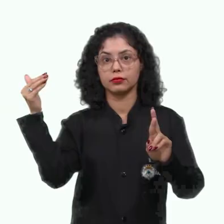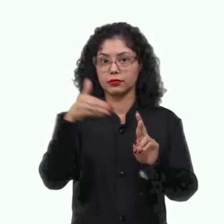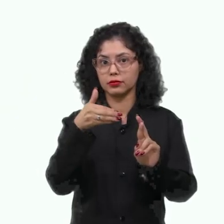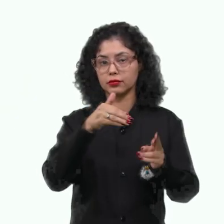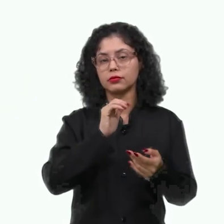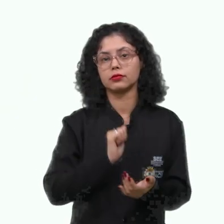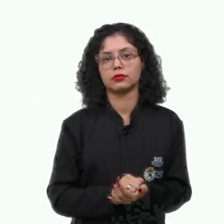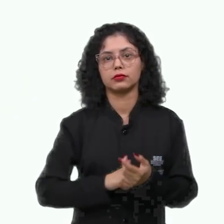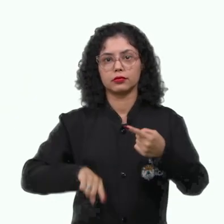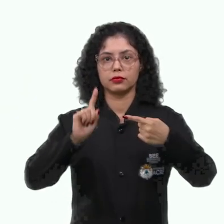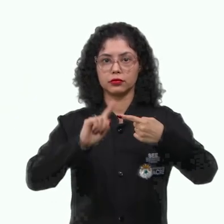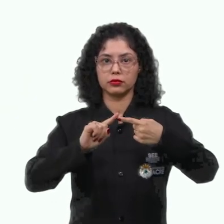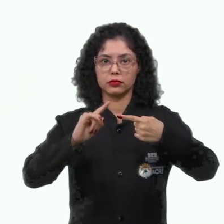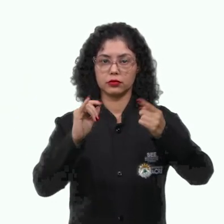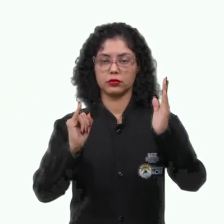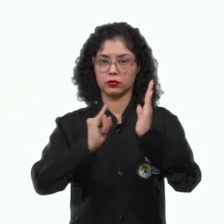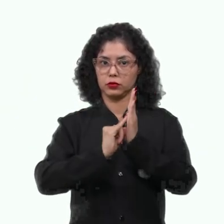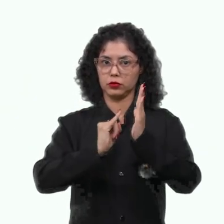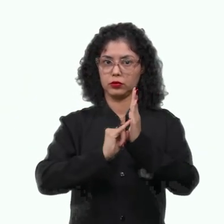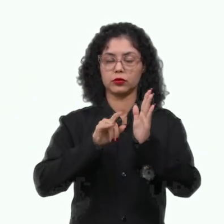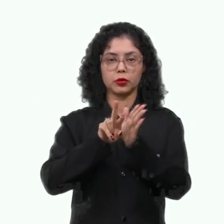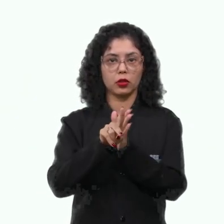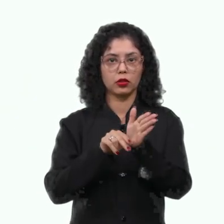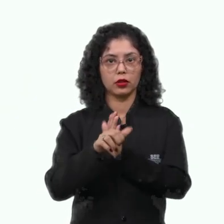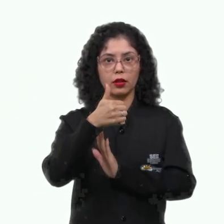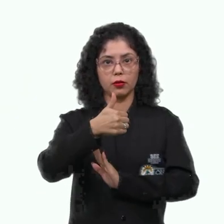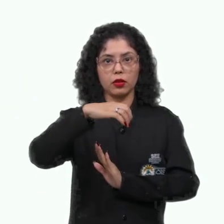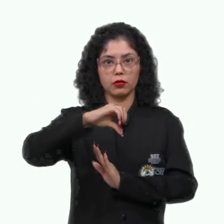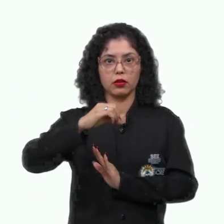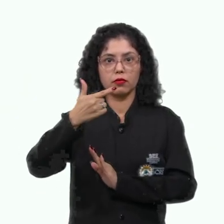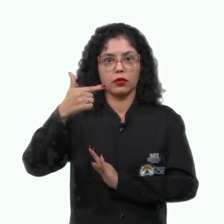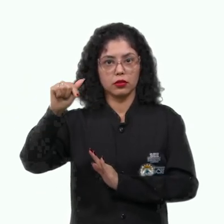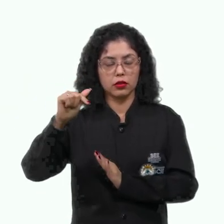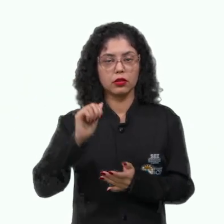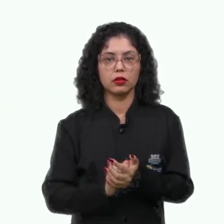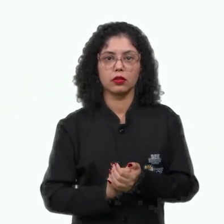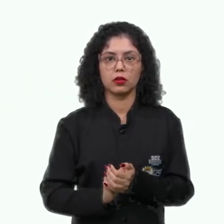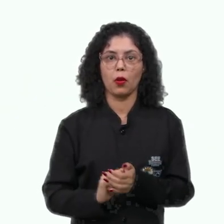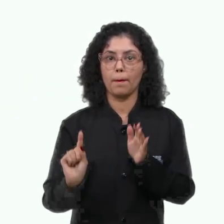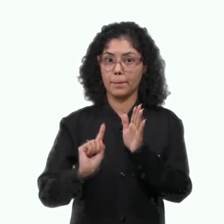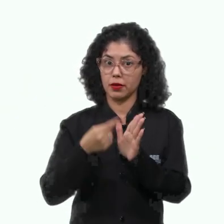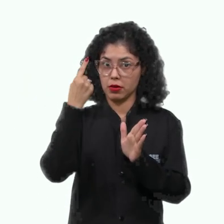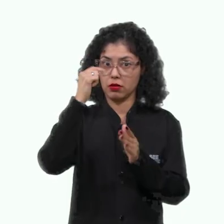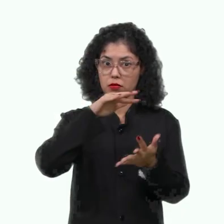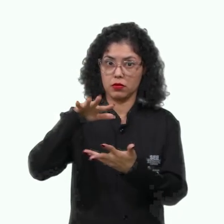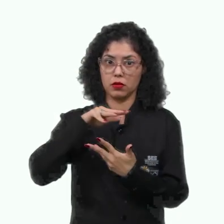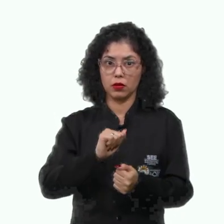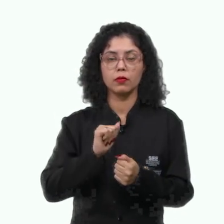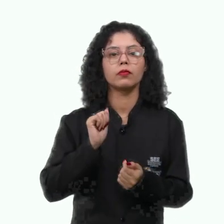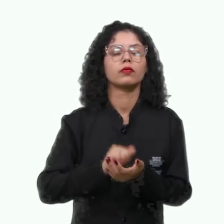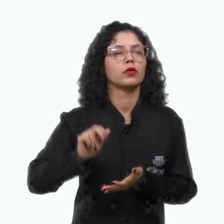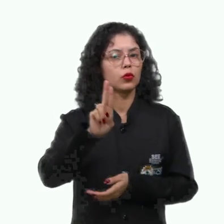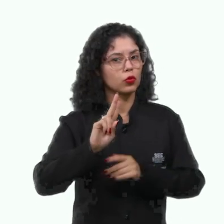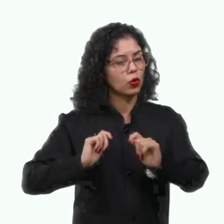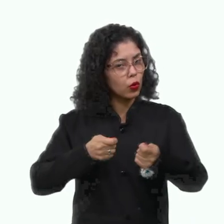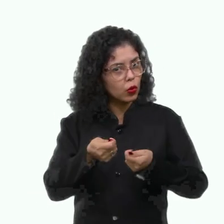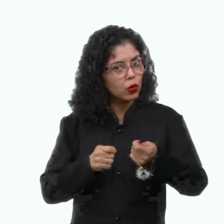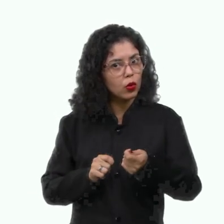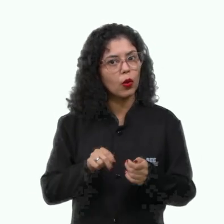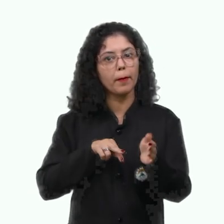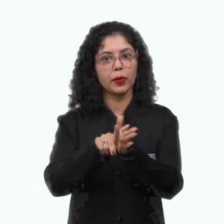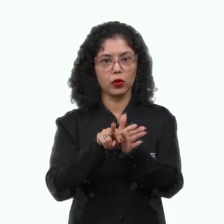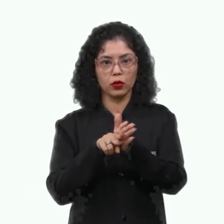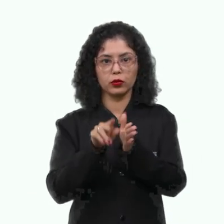referências? Temos o Instituto Biológico, criado em 1927, foi um dos pioneiros do mundo no uso de controle